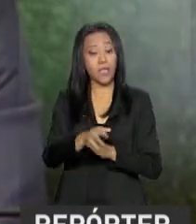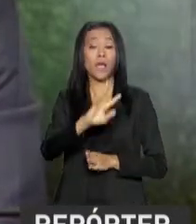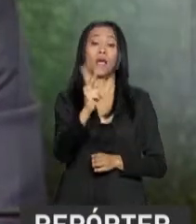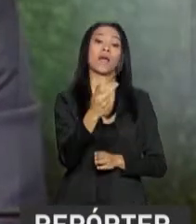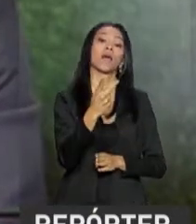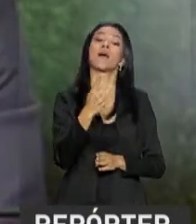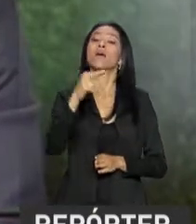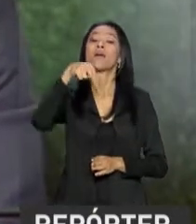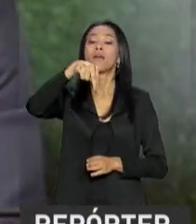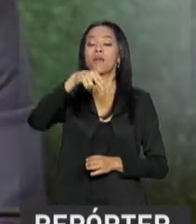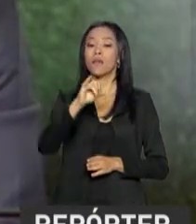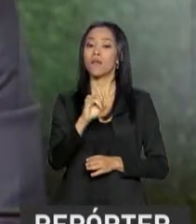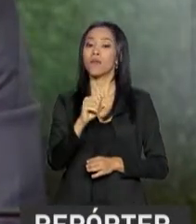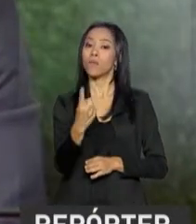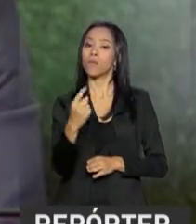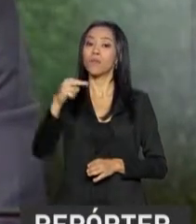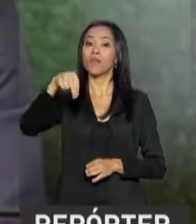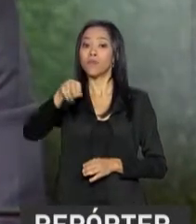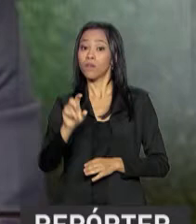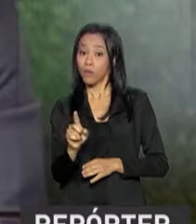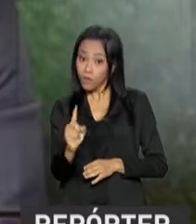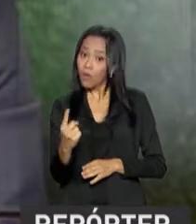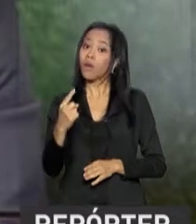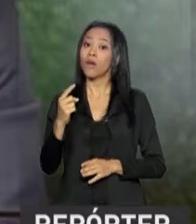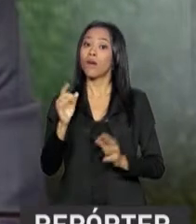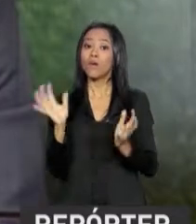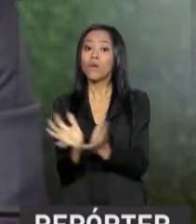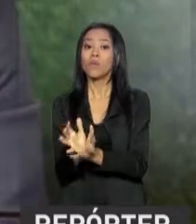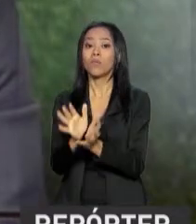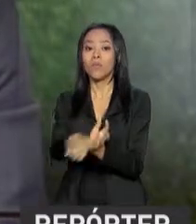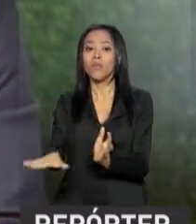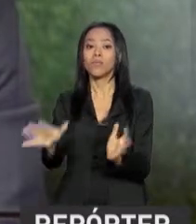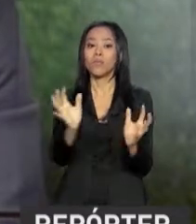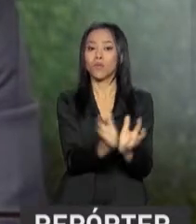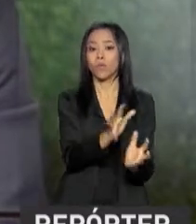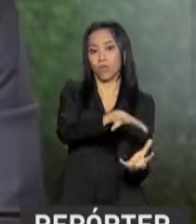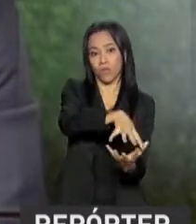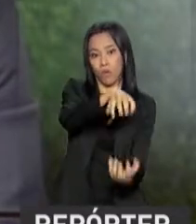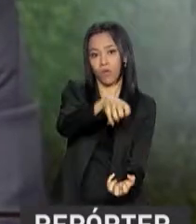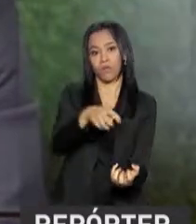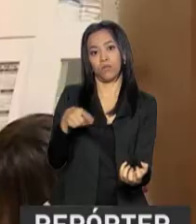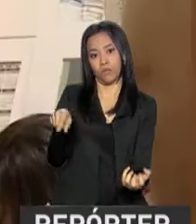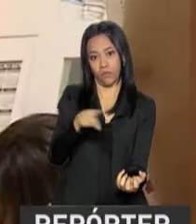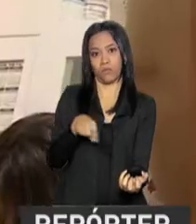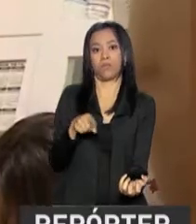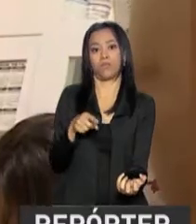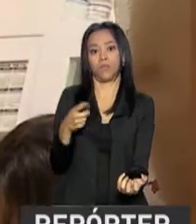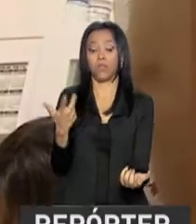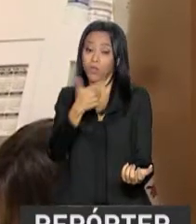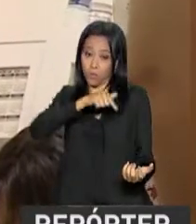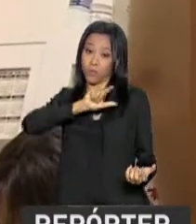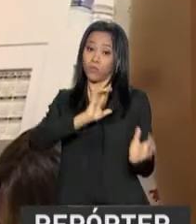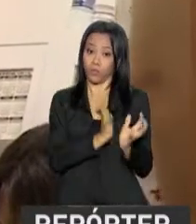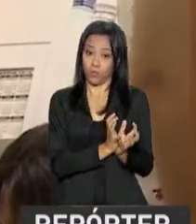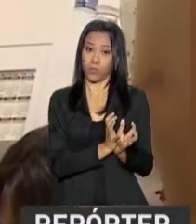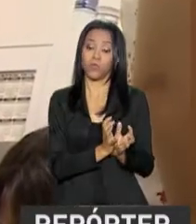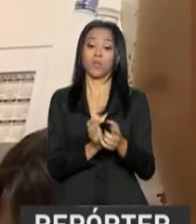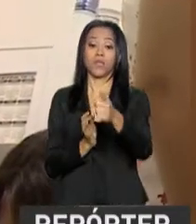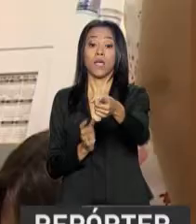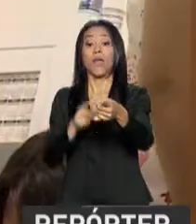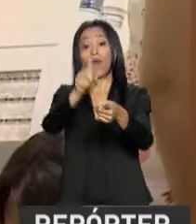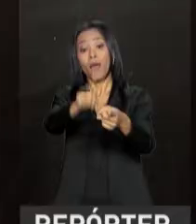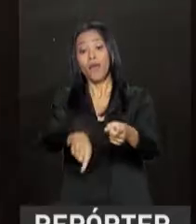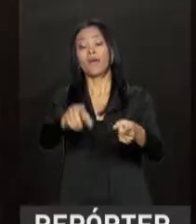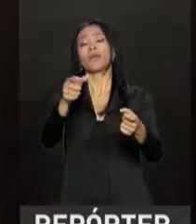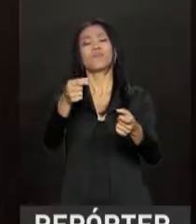idosos para crianças né e para alguns grupos é é que com como novidade a gripe é causada pelo vírus influenza